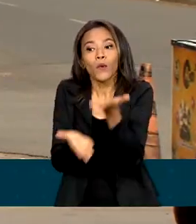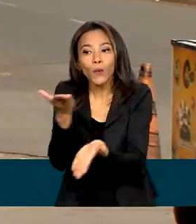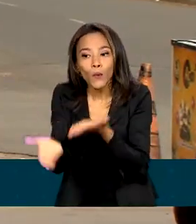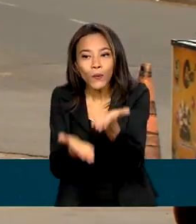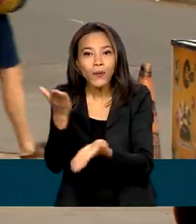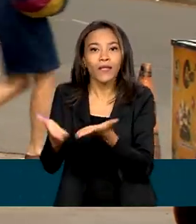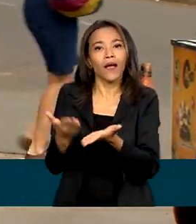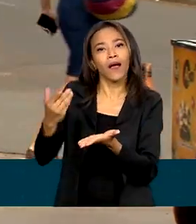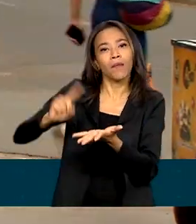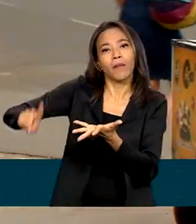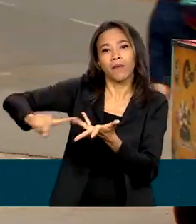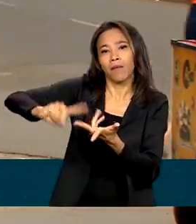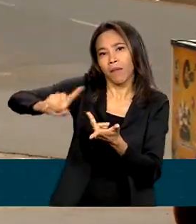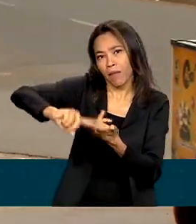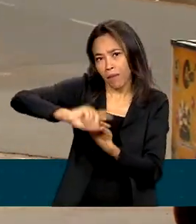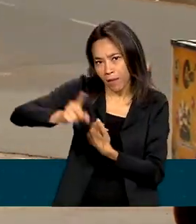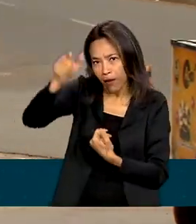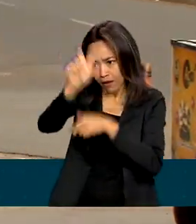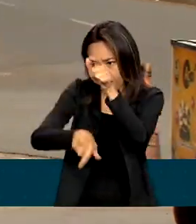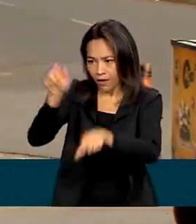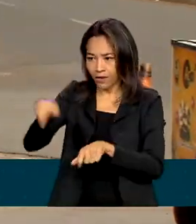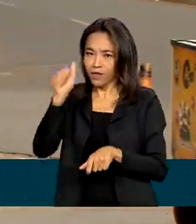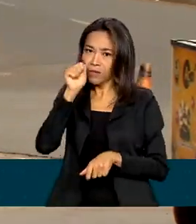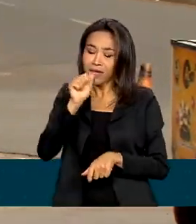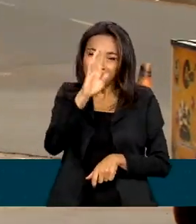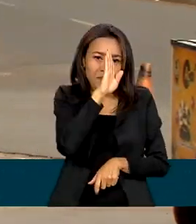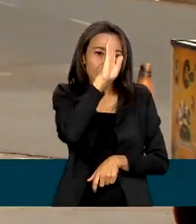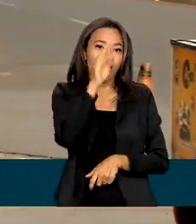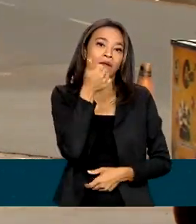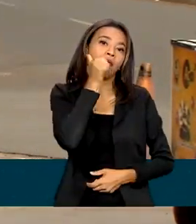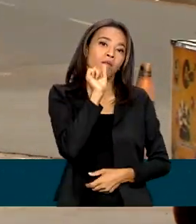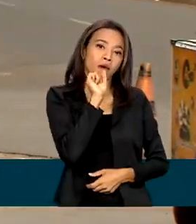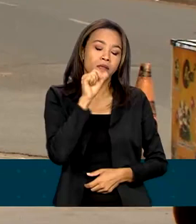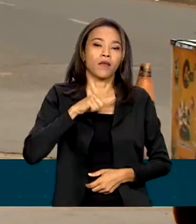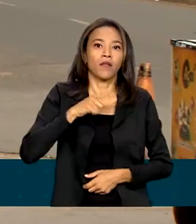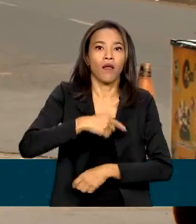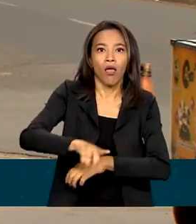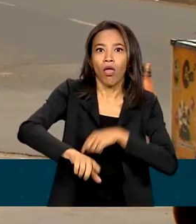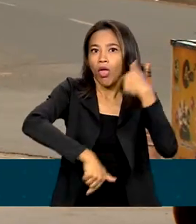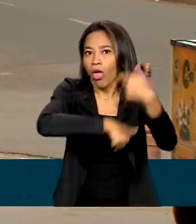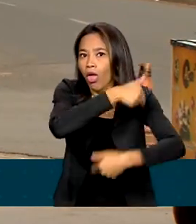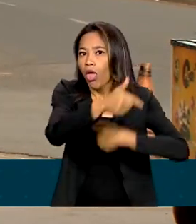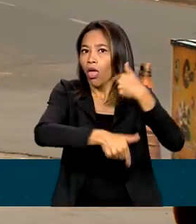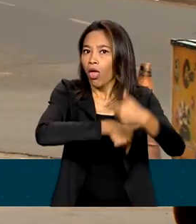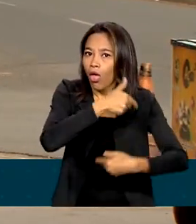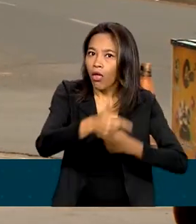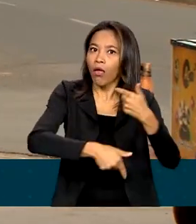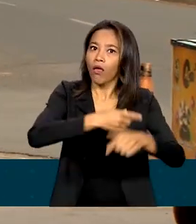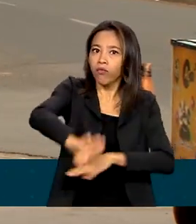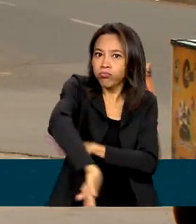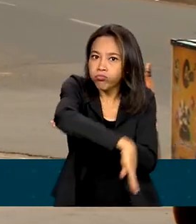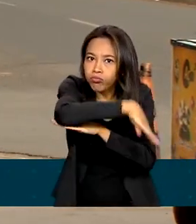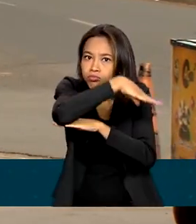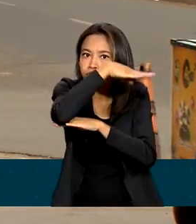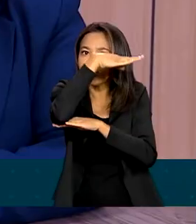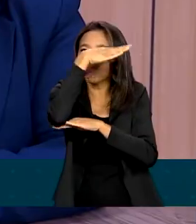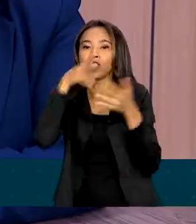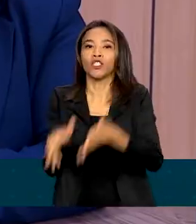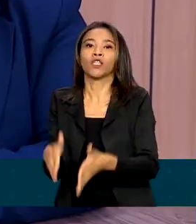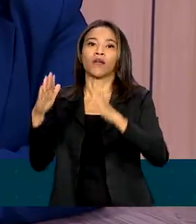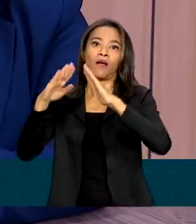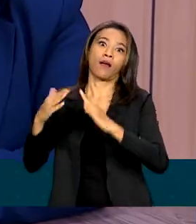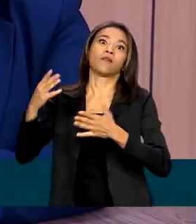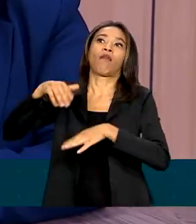público feminino, especialmente das mães, que muitas vezes têm jornadas duplas e até jornadas triplas de trabalho.